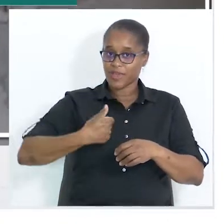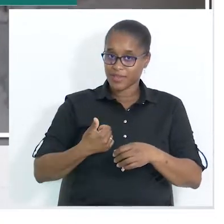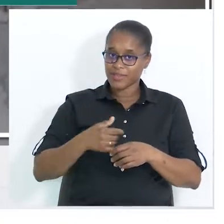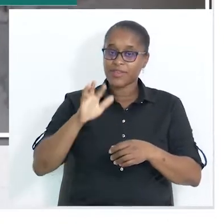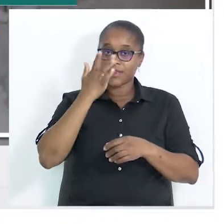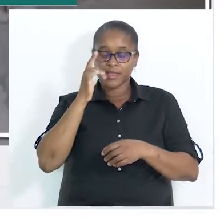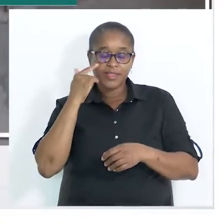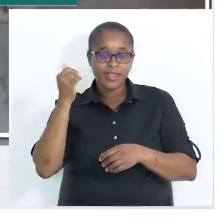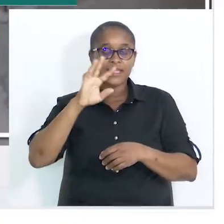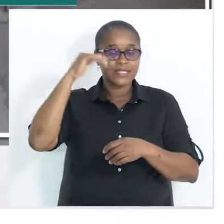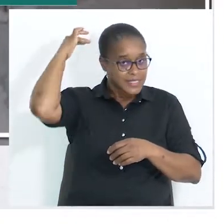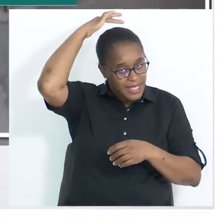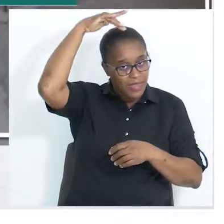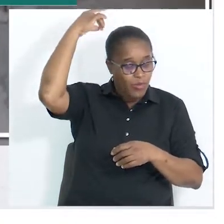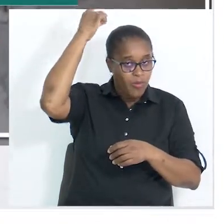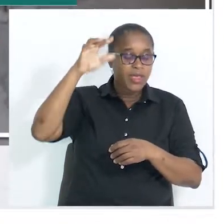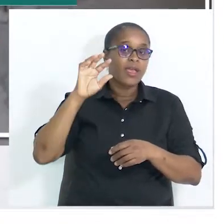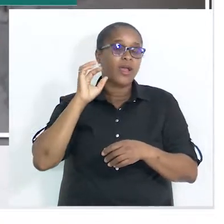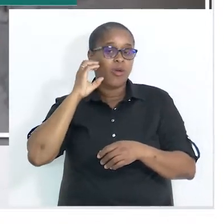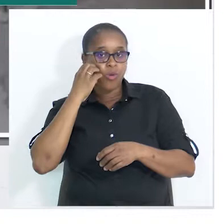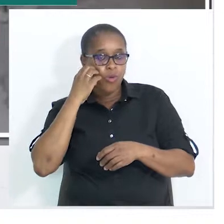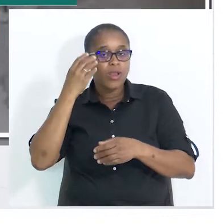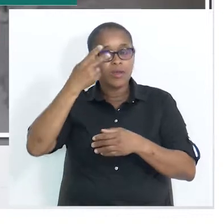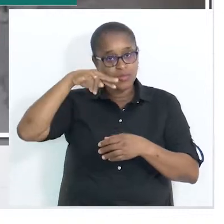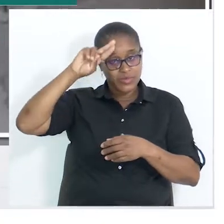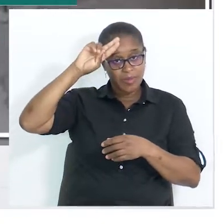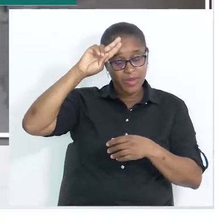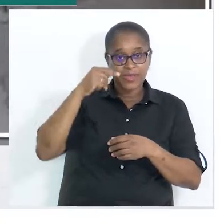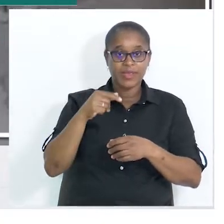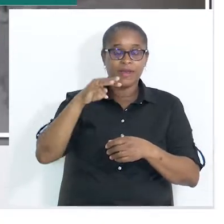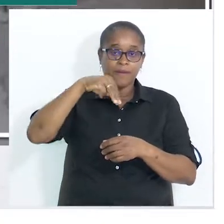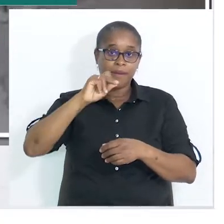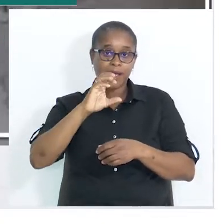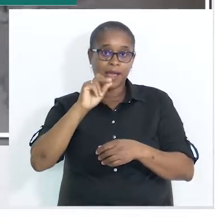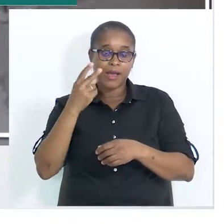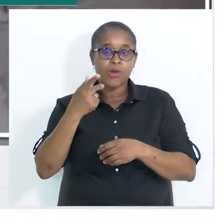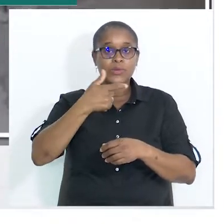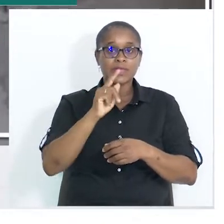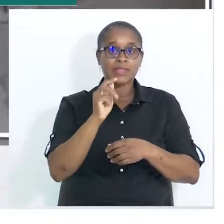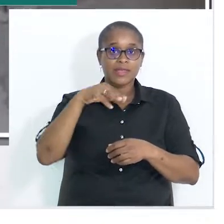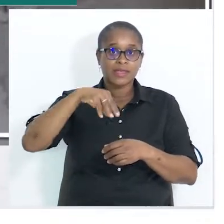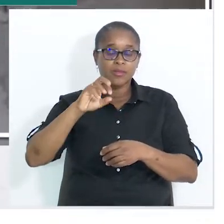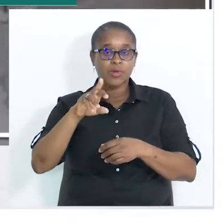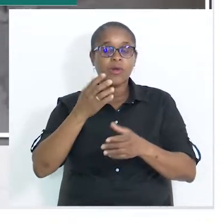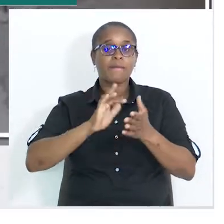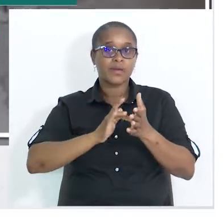Verde, Guiné-Bissau, Santo Tomé, Angola, Moçambique, Macau, Timor,